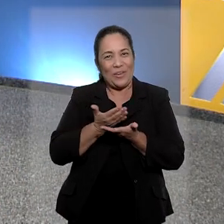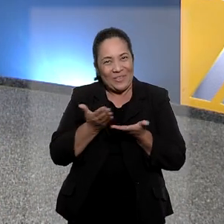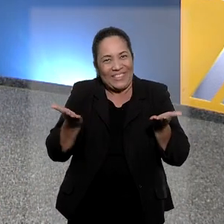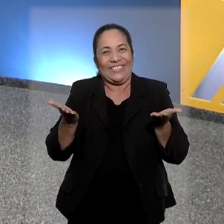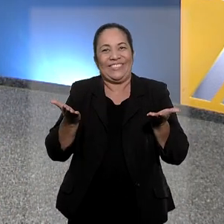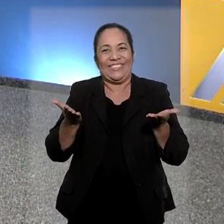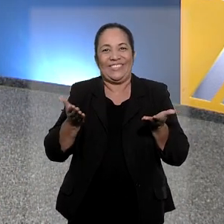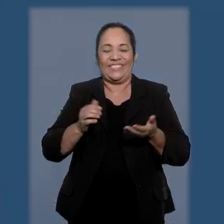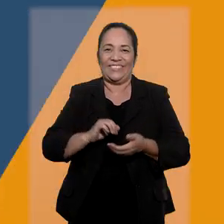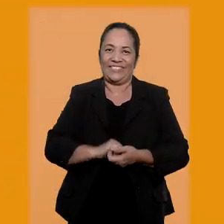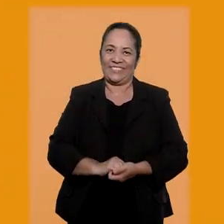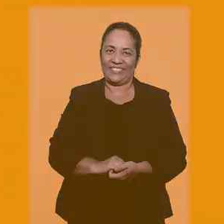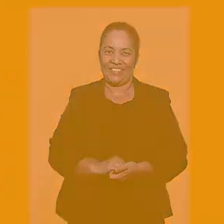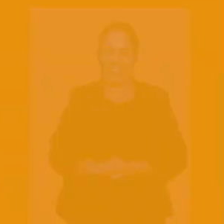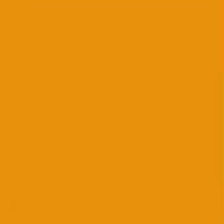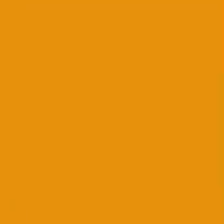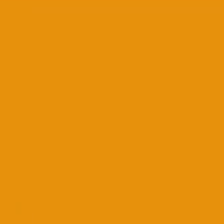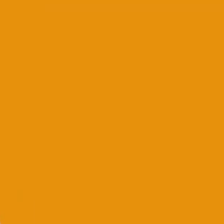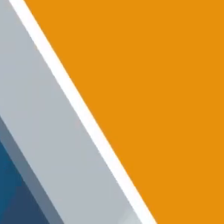começa agora.